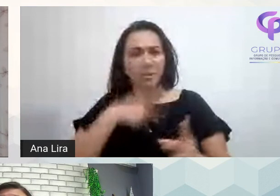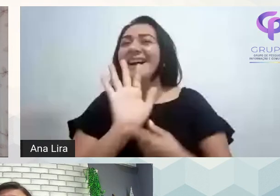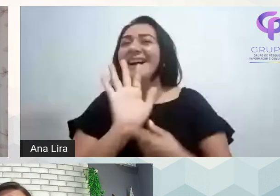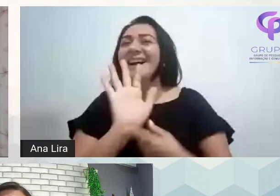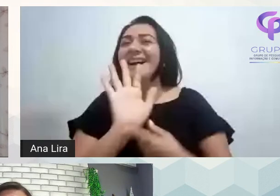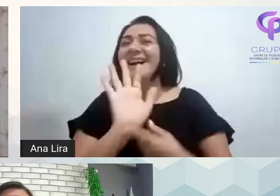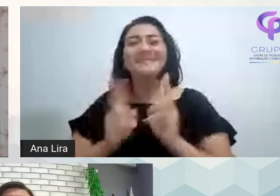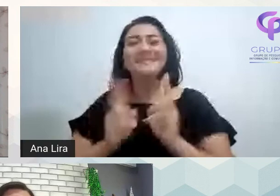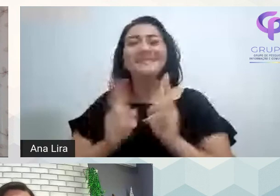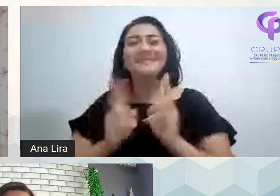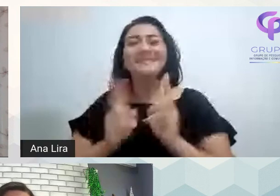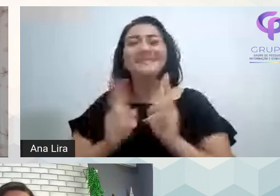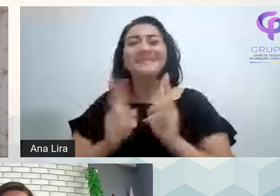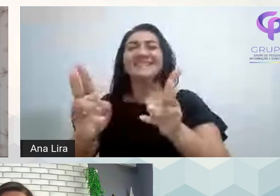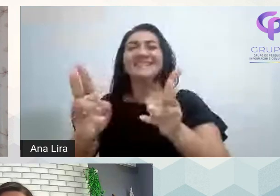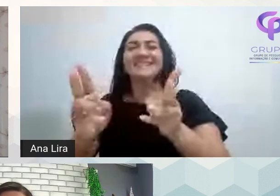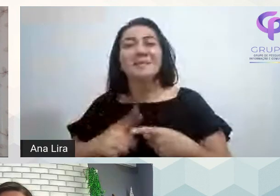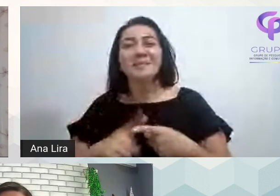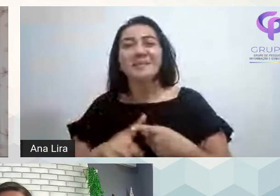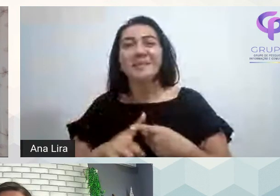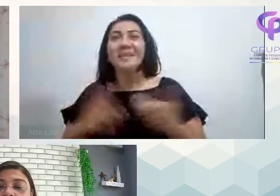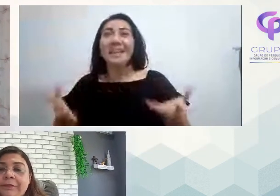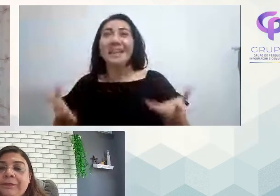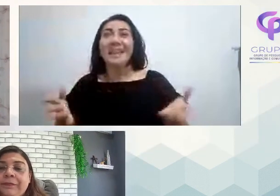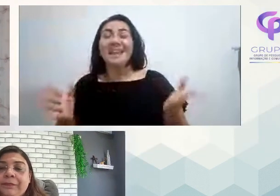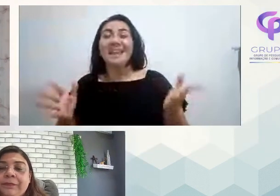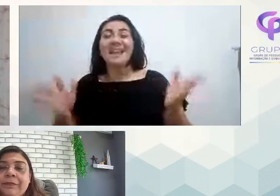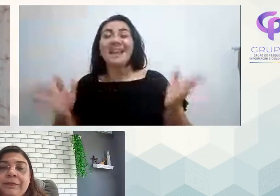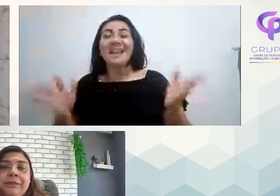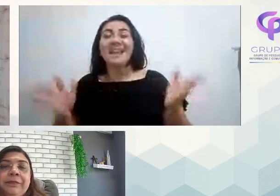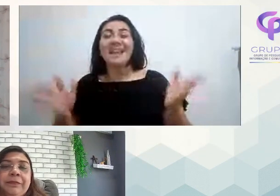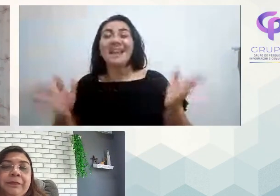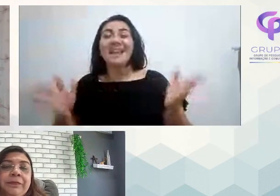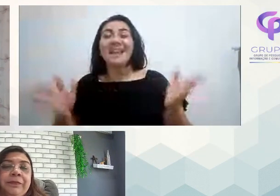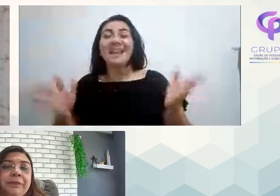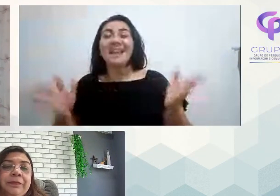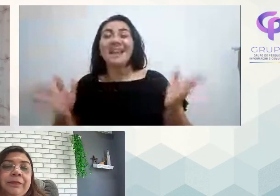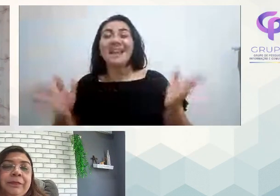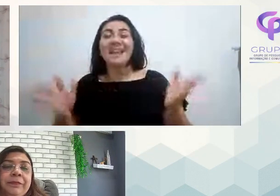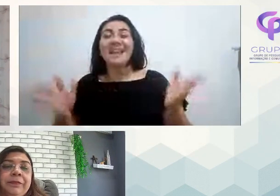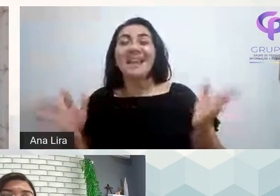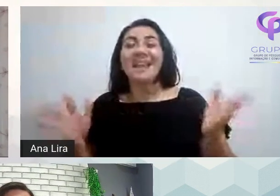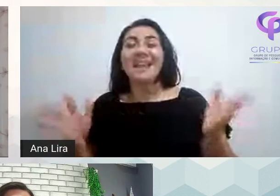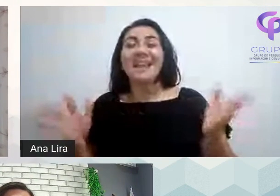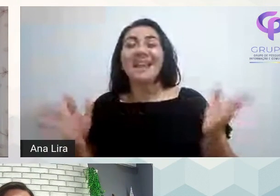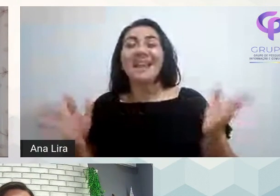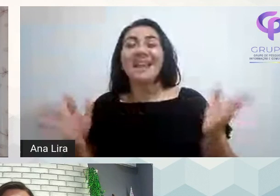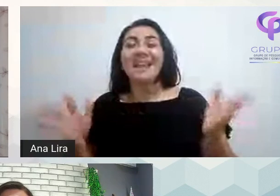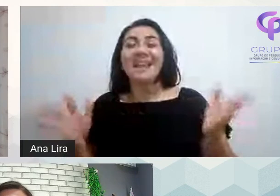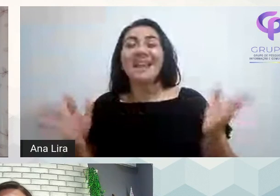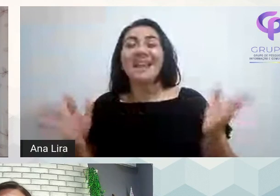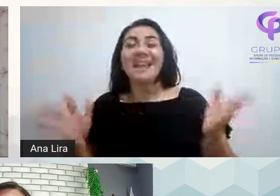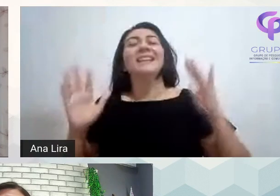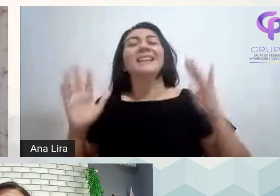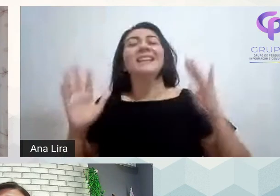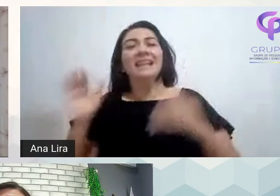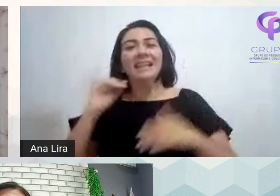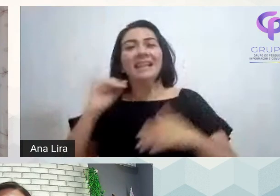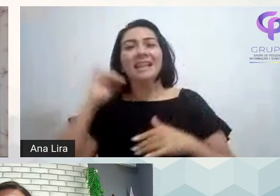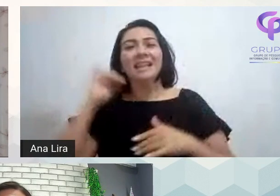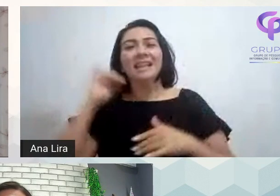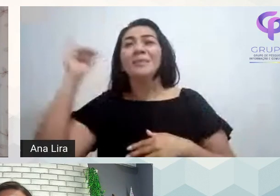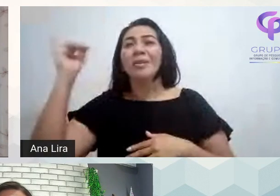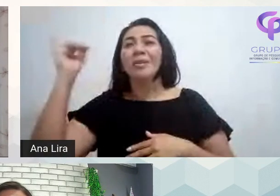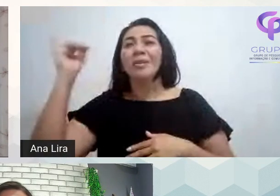um pouquinho para o crescimento de vocês também, né, inclusive na unidade de informação de cada um. Então é isso, eu só quero agradecer e muito,